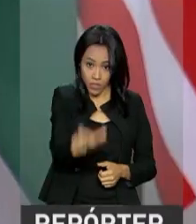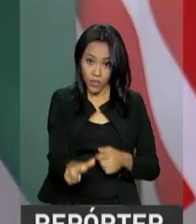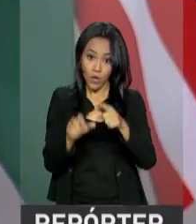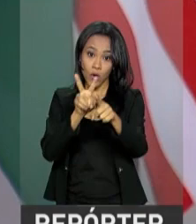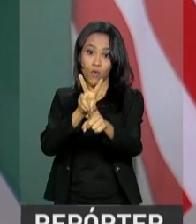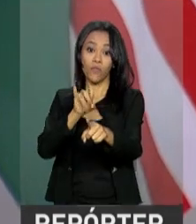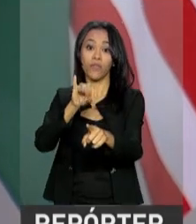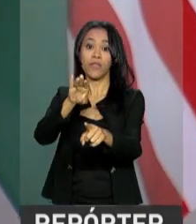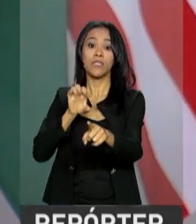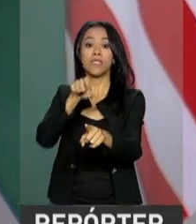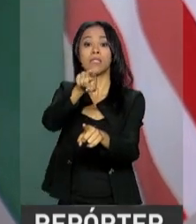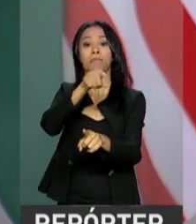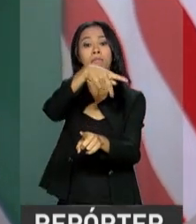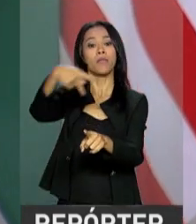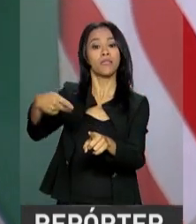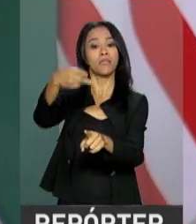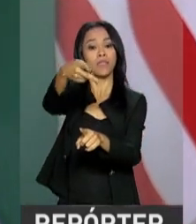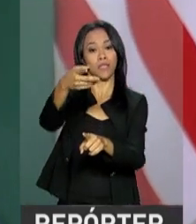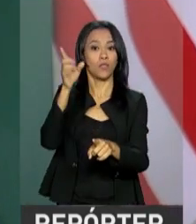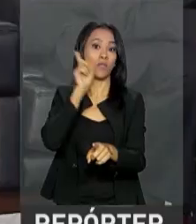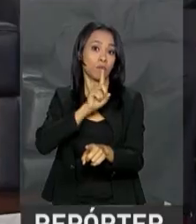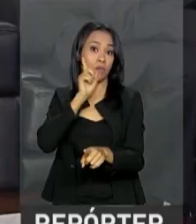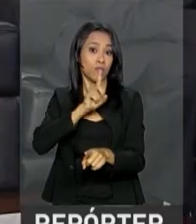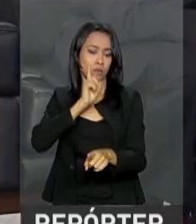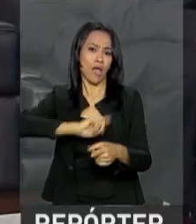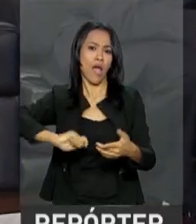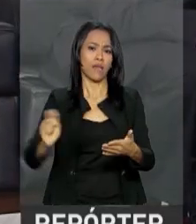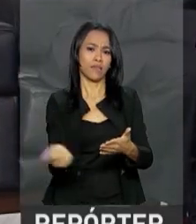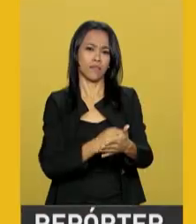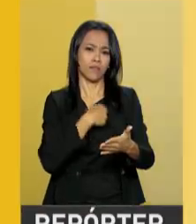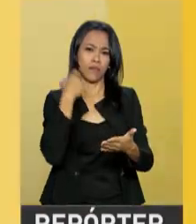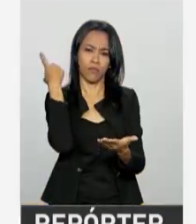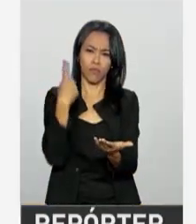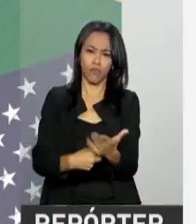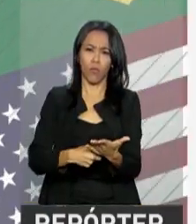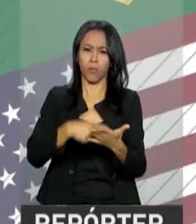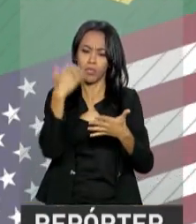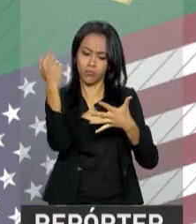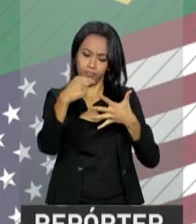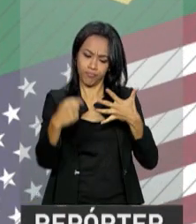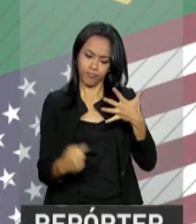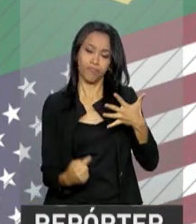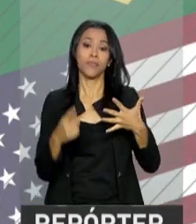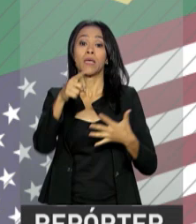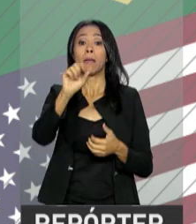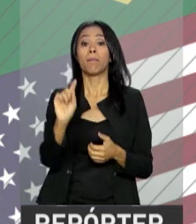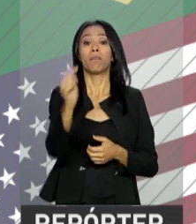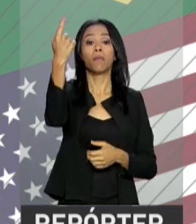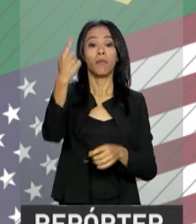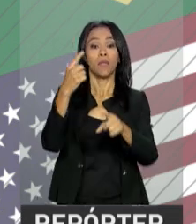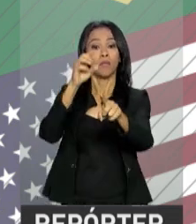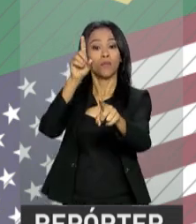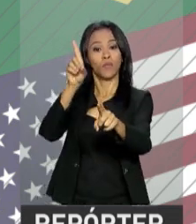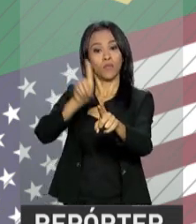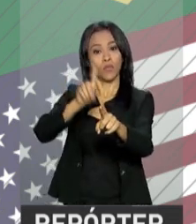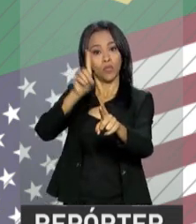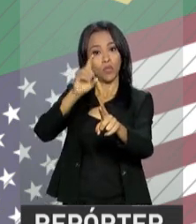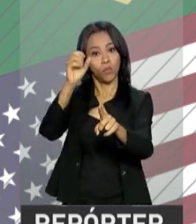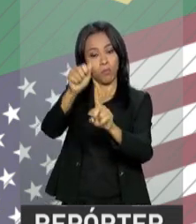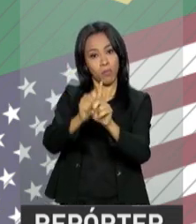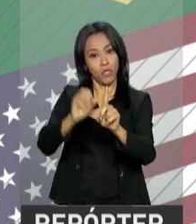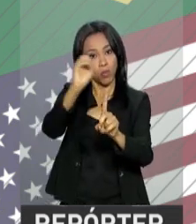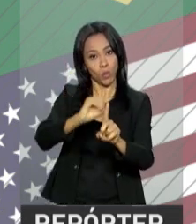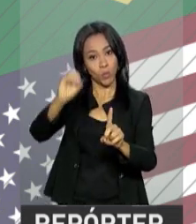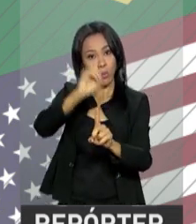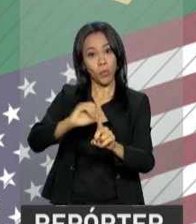americano mike pence assinou uma série de acordos com o país a partir de 1º de outubro brasileiros residentes nos